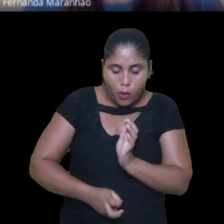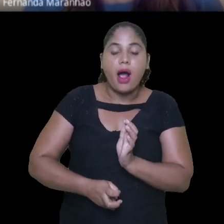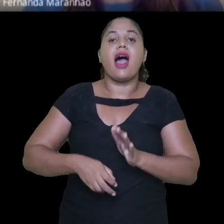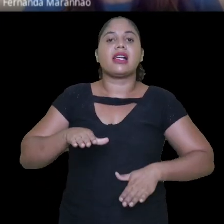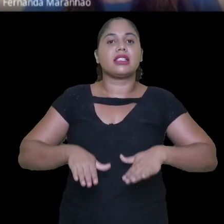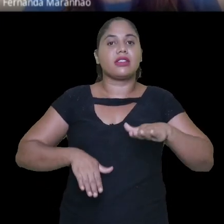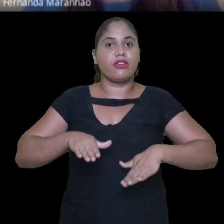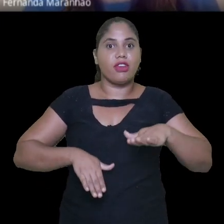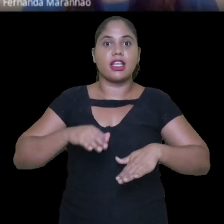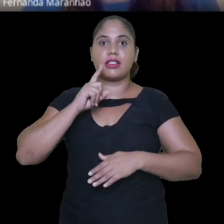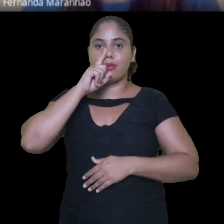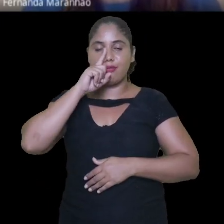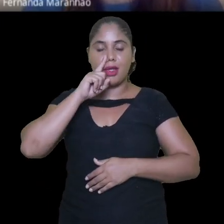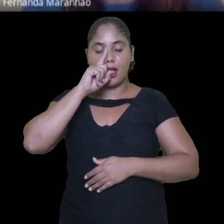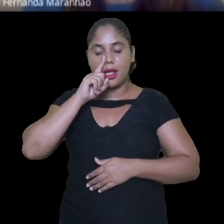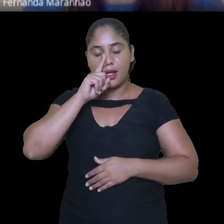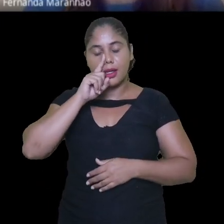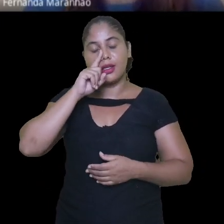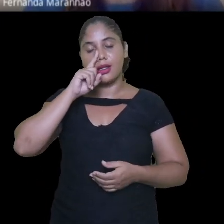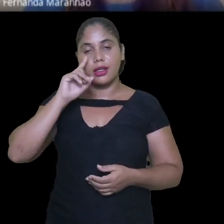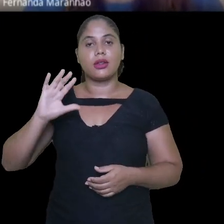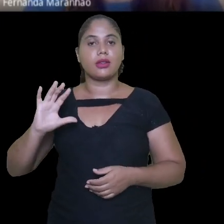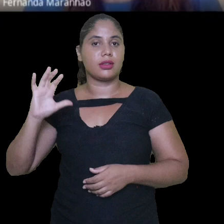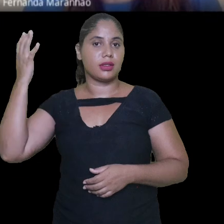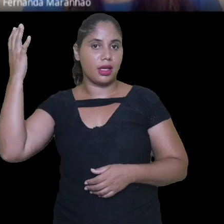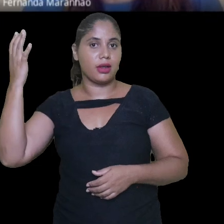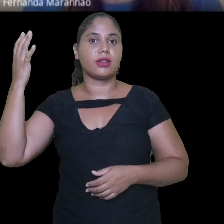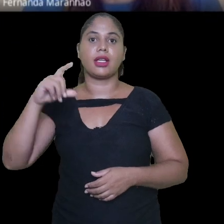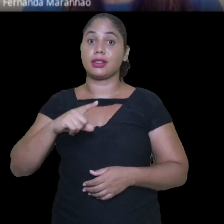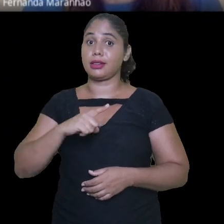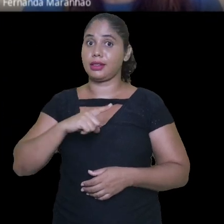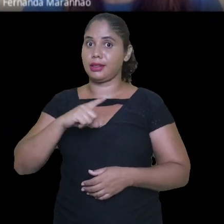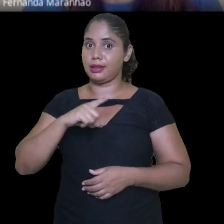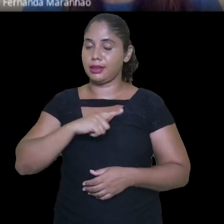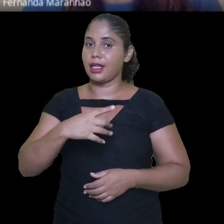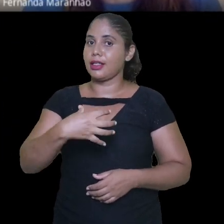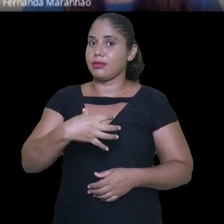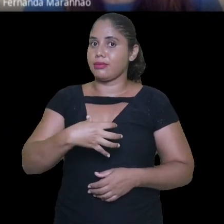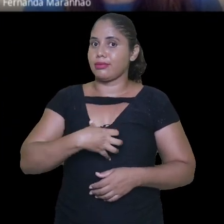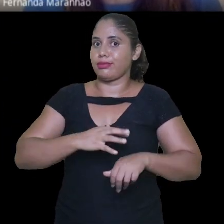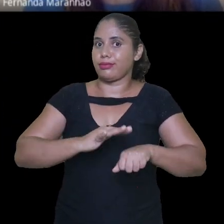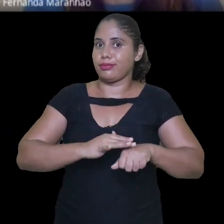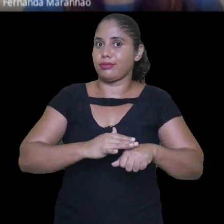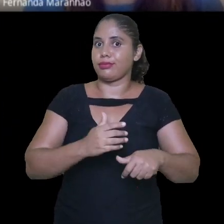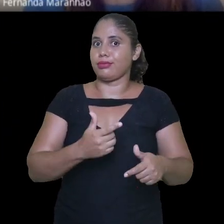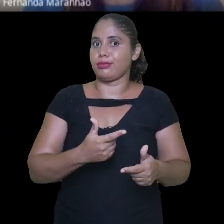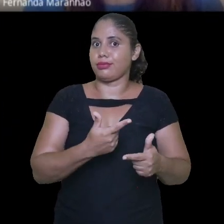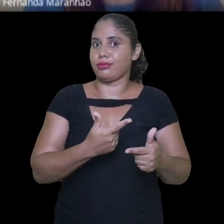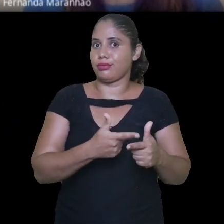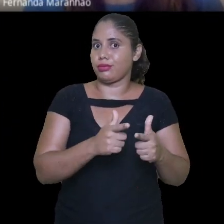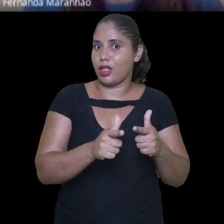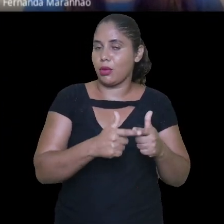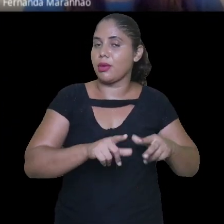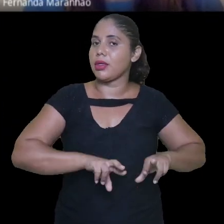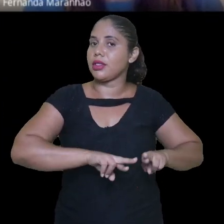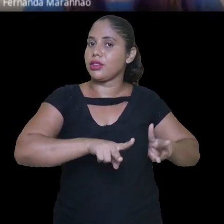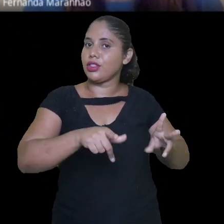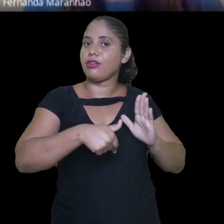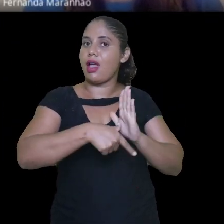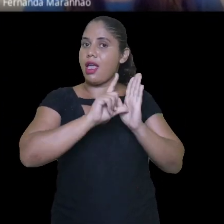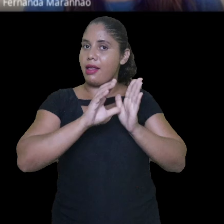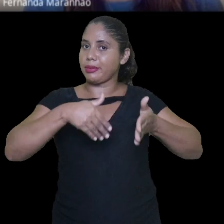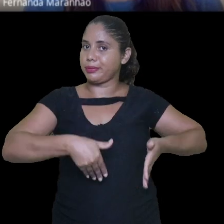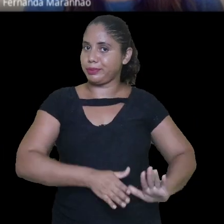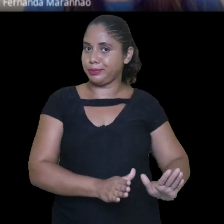essa distinção pelo tipo de indicação de tratamento que pode ser feito diante de uma dessas duas condições. Nesse